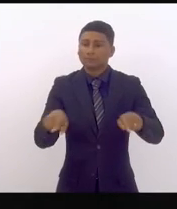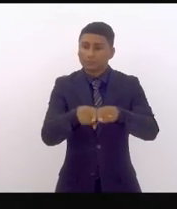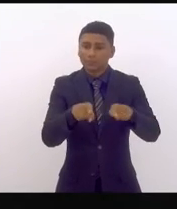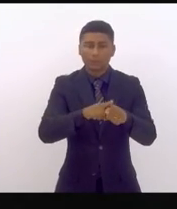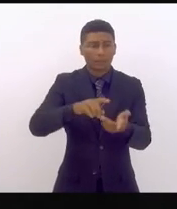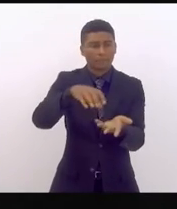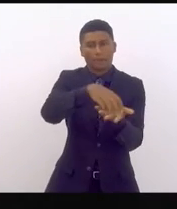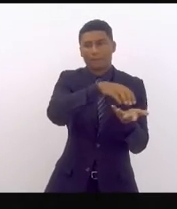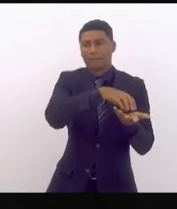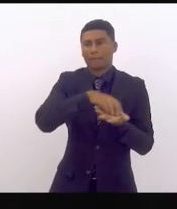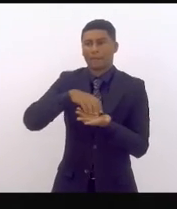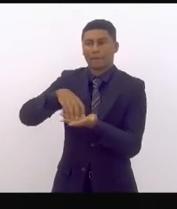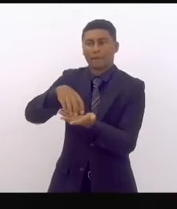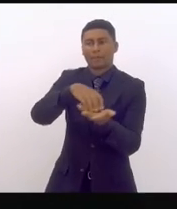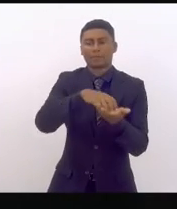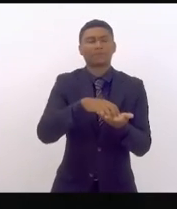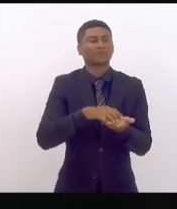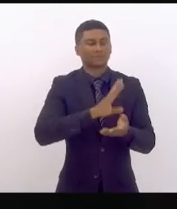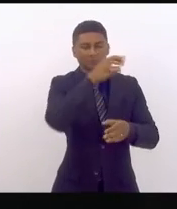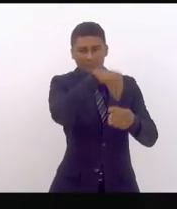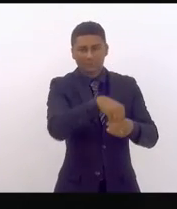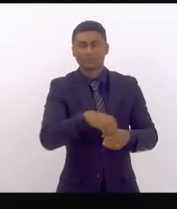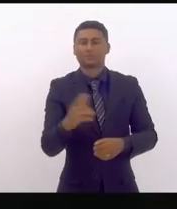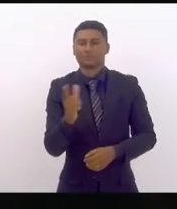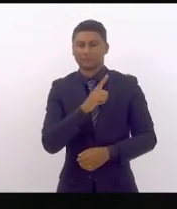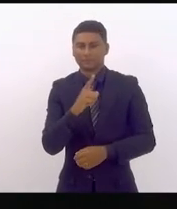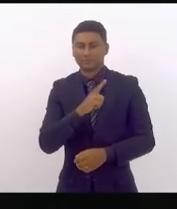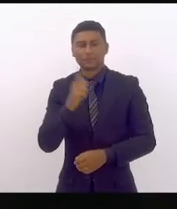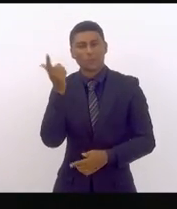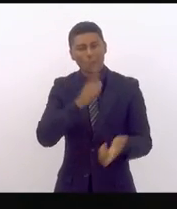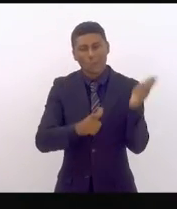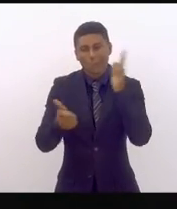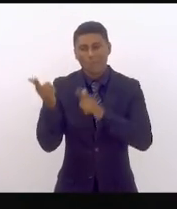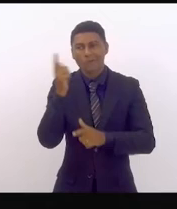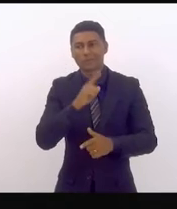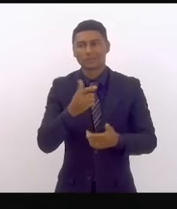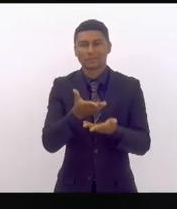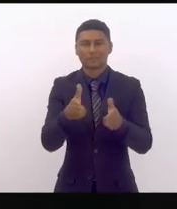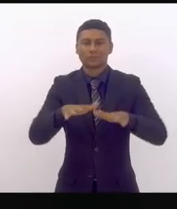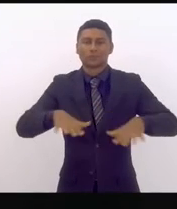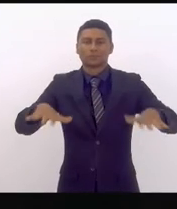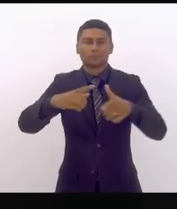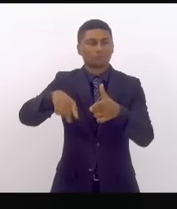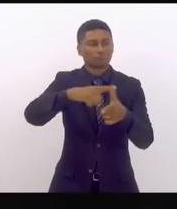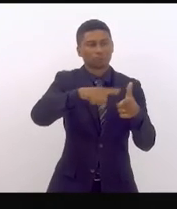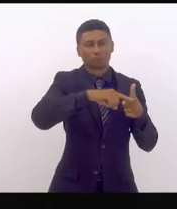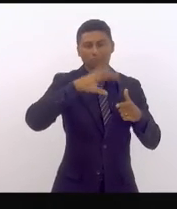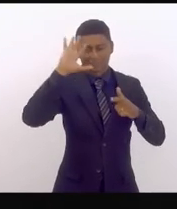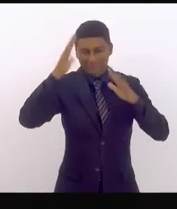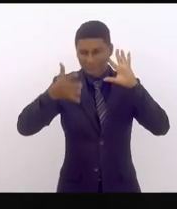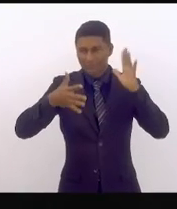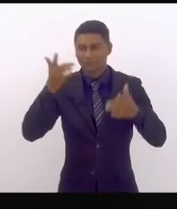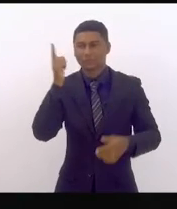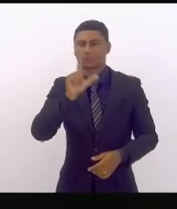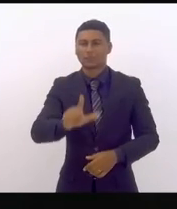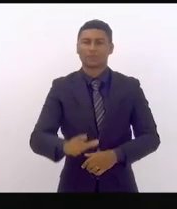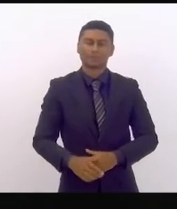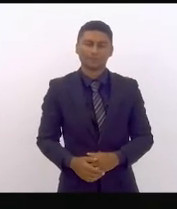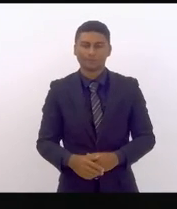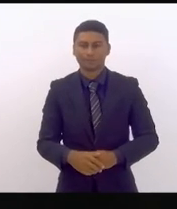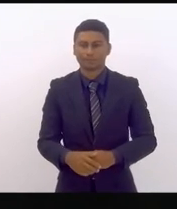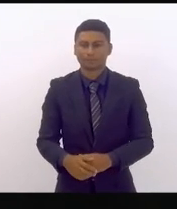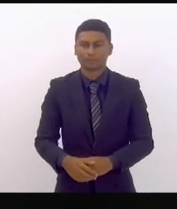dos poupatempos que tem praticidade para a população resolver seus problemas também